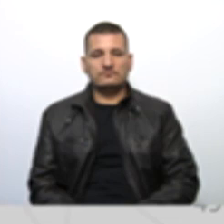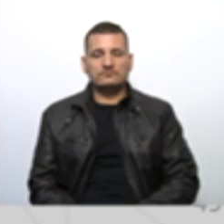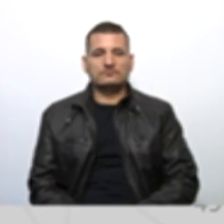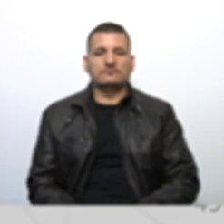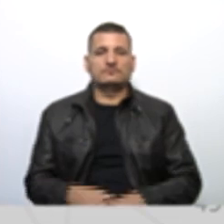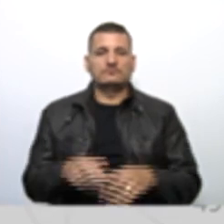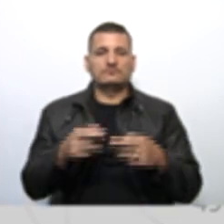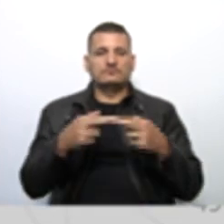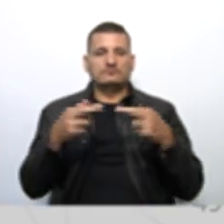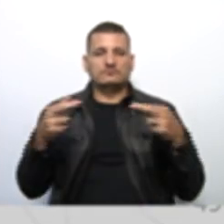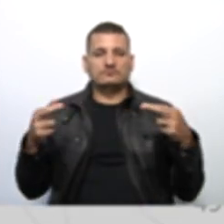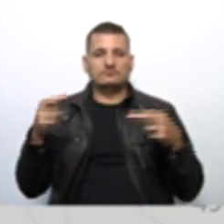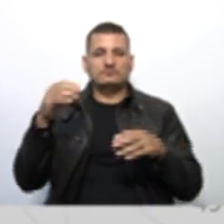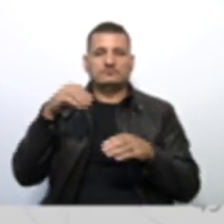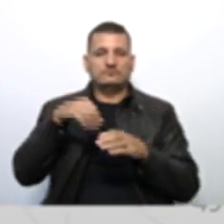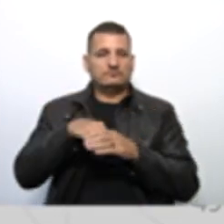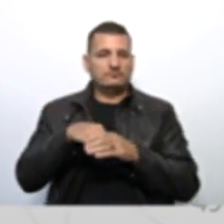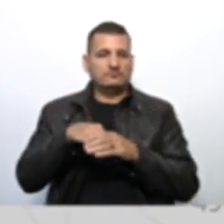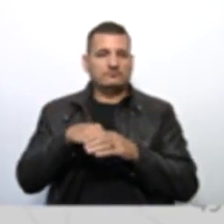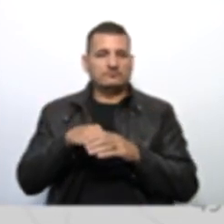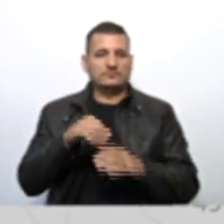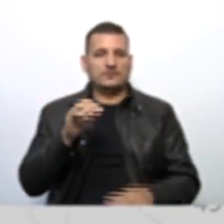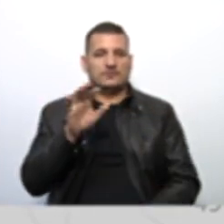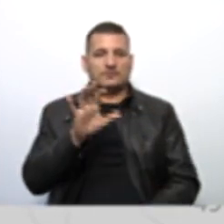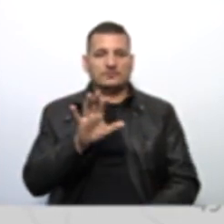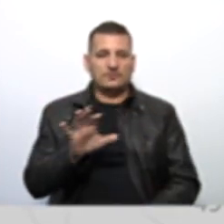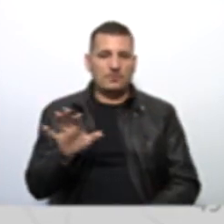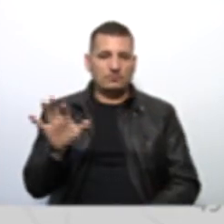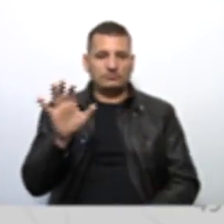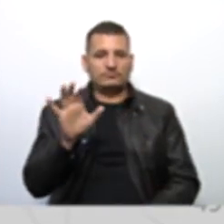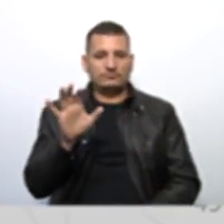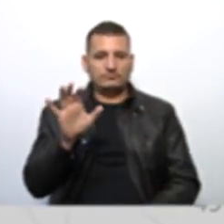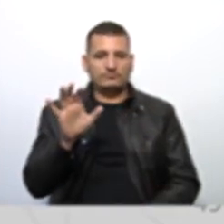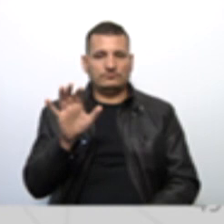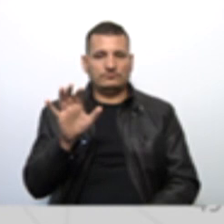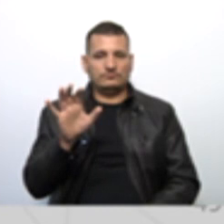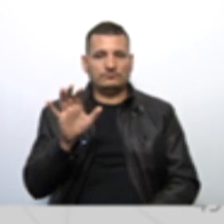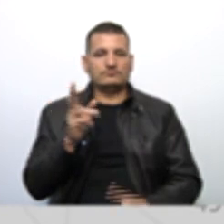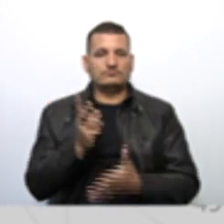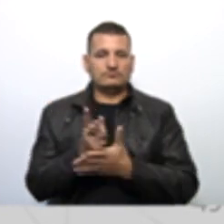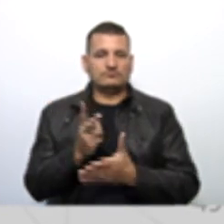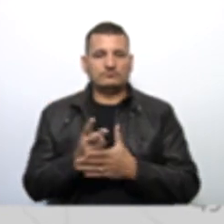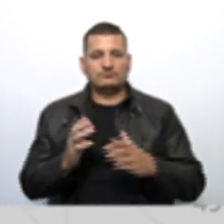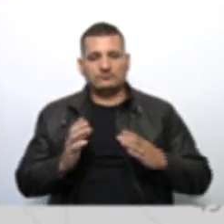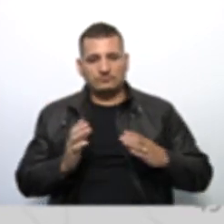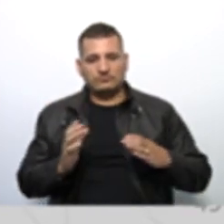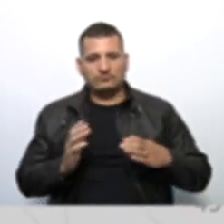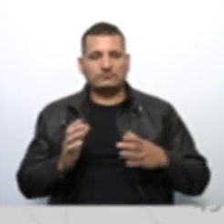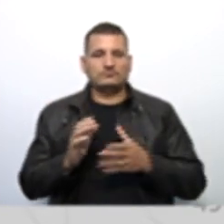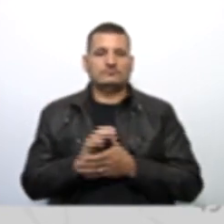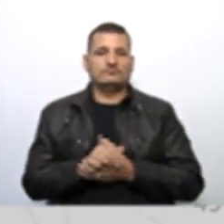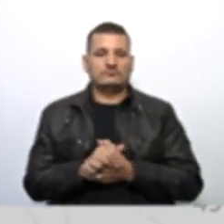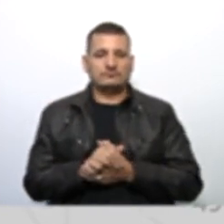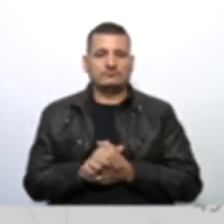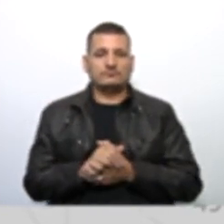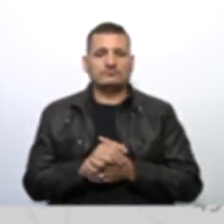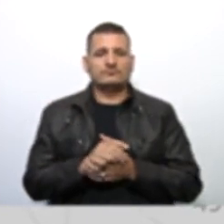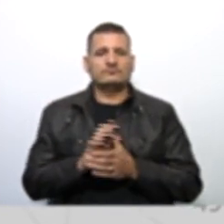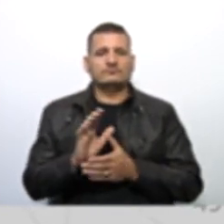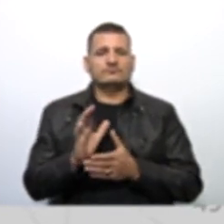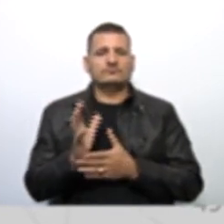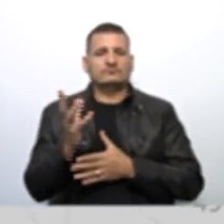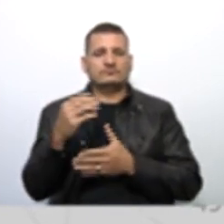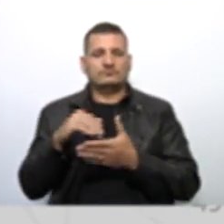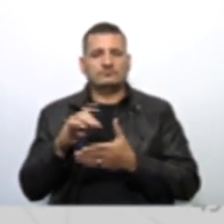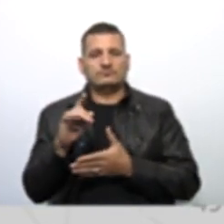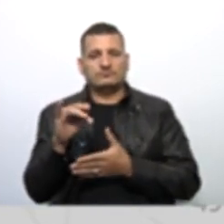rede dentro de determinada região, normalmente na mesma cidade, em que os dados são